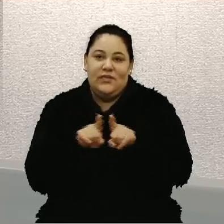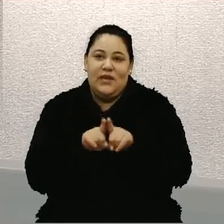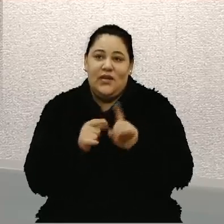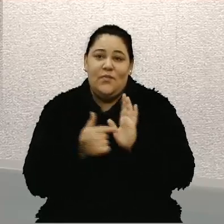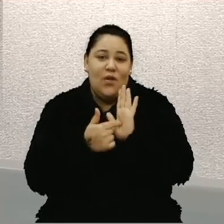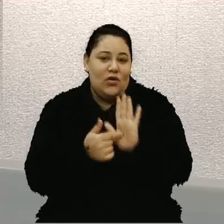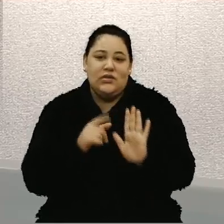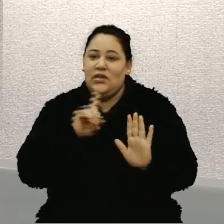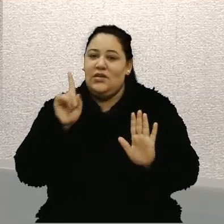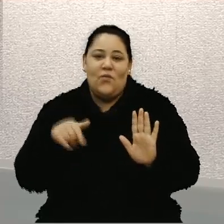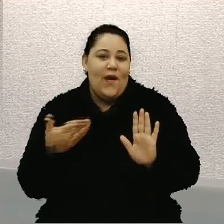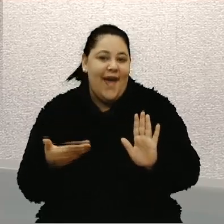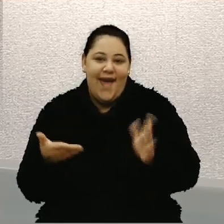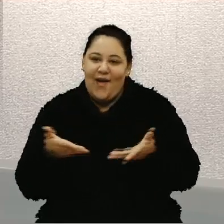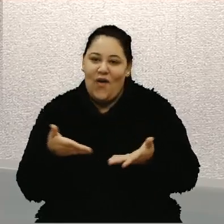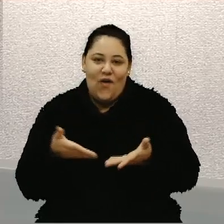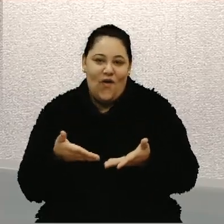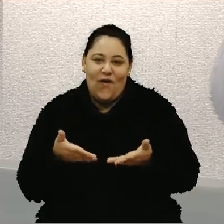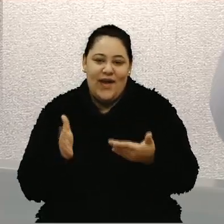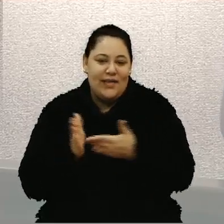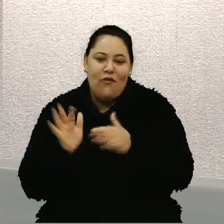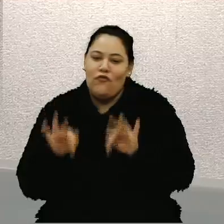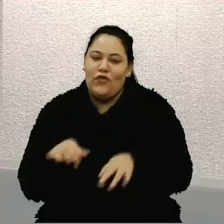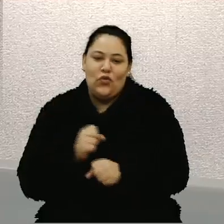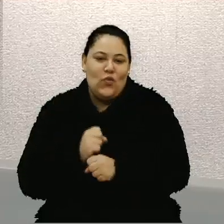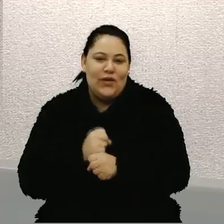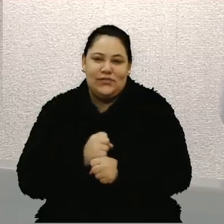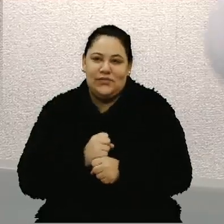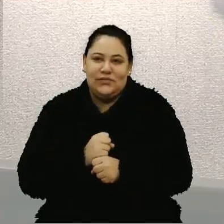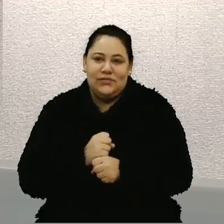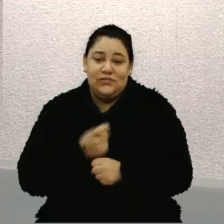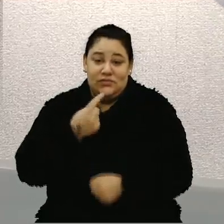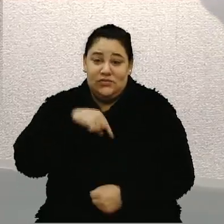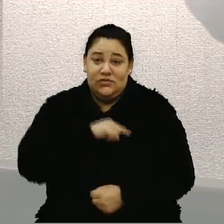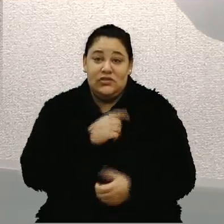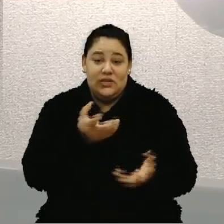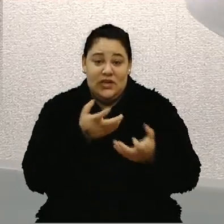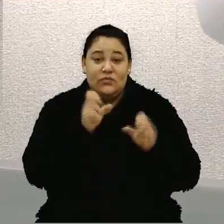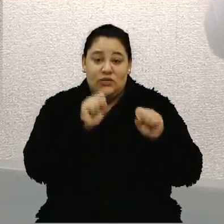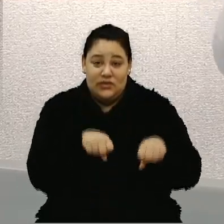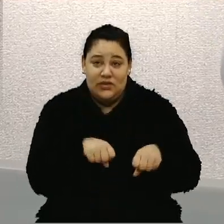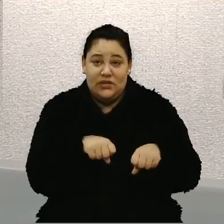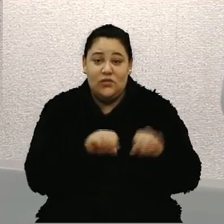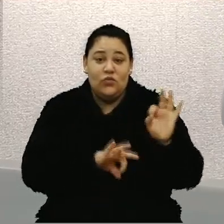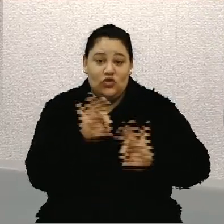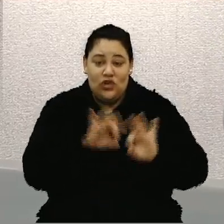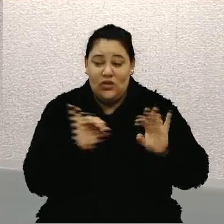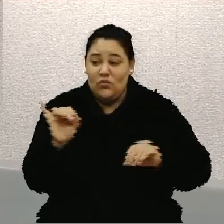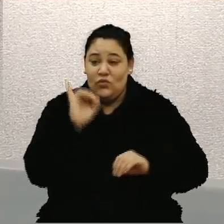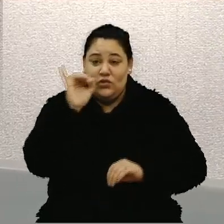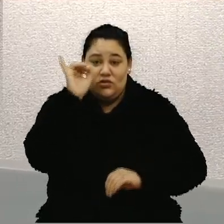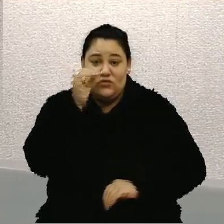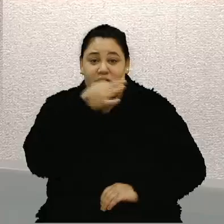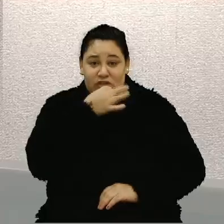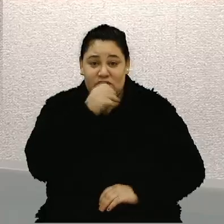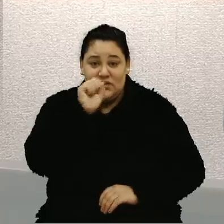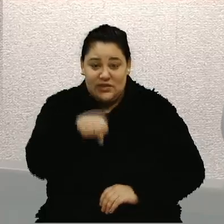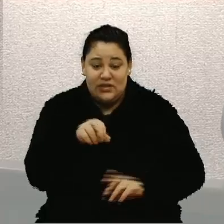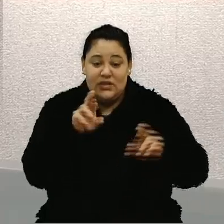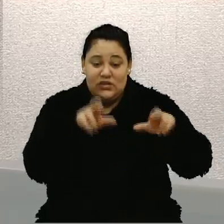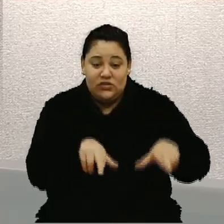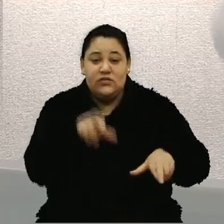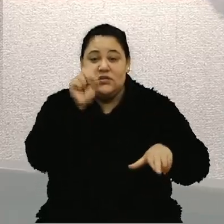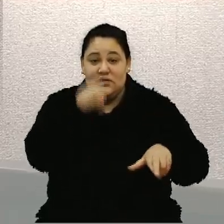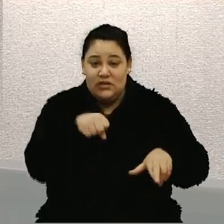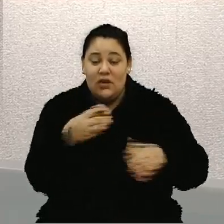que não é agora, não vai sair até final do ano. Então, assim, nós queremos que saia, sim, o projeto é importante para Caxias, a região é muito